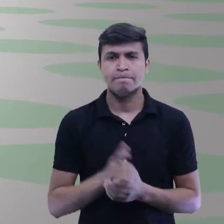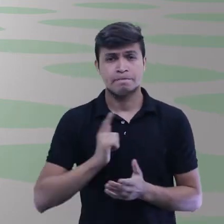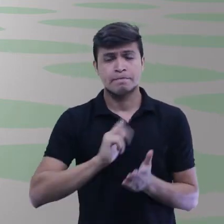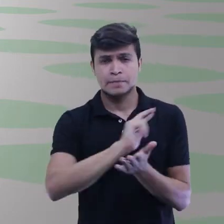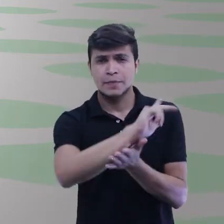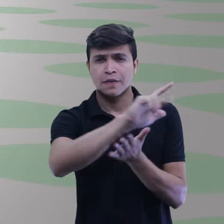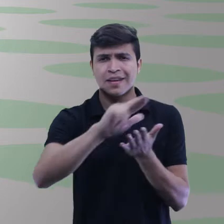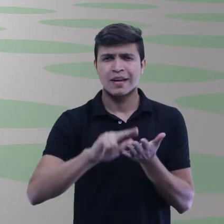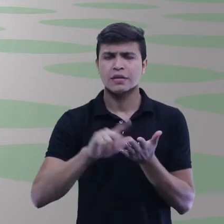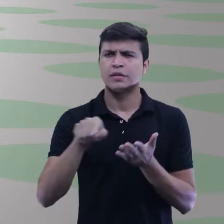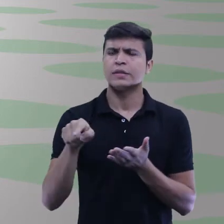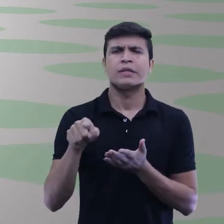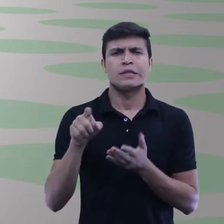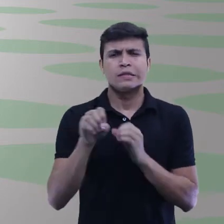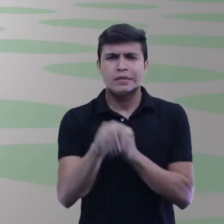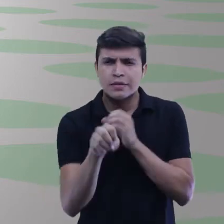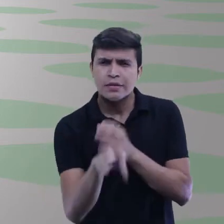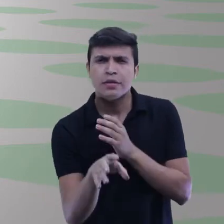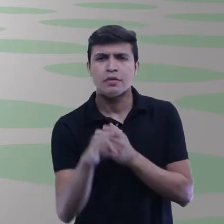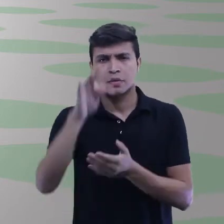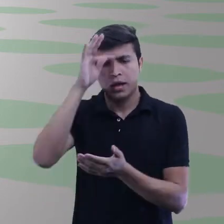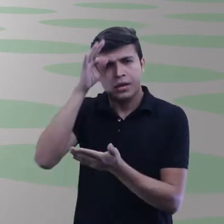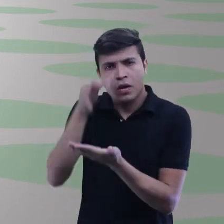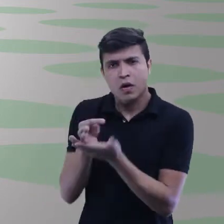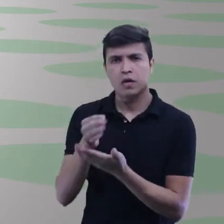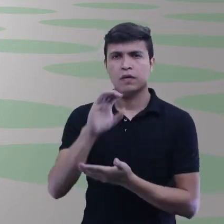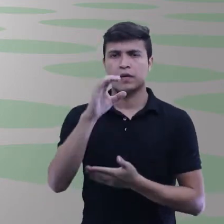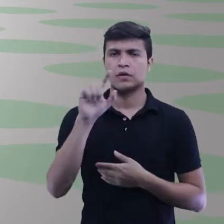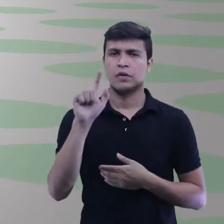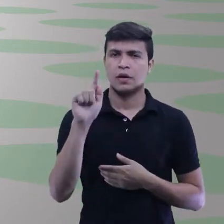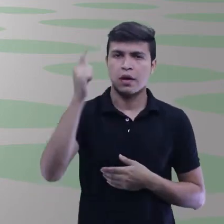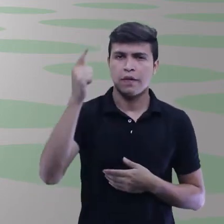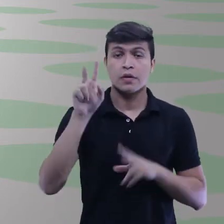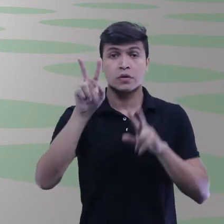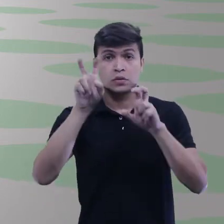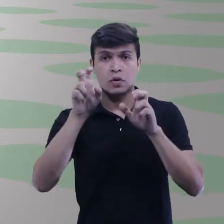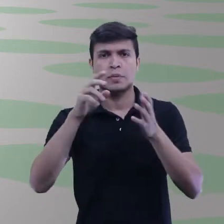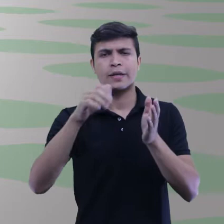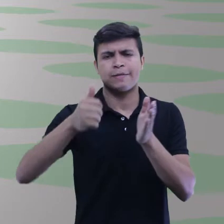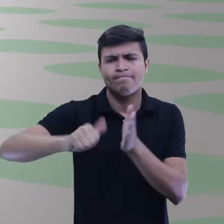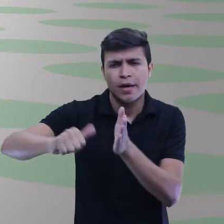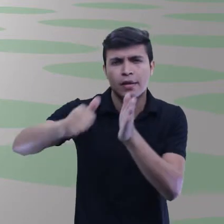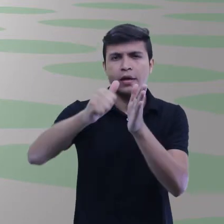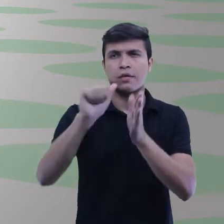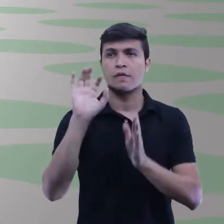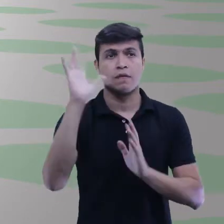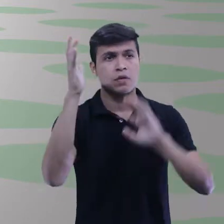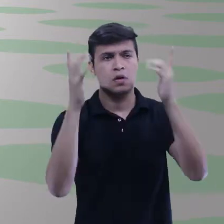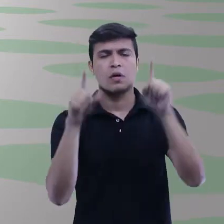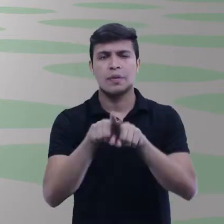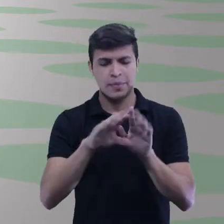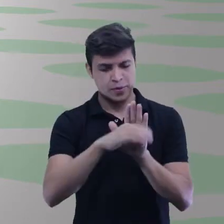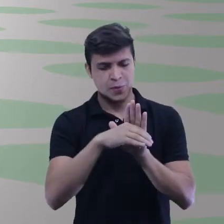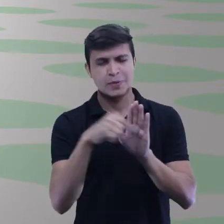as diferentes concepções de ensino geradas pelas discussões teóricas da ciência geográfica, quanto aos métodos de análise dos fenômenos e